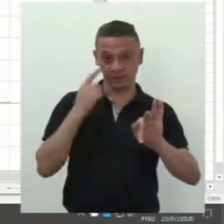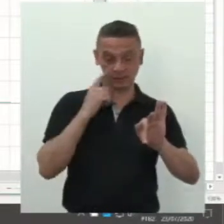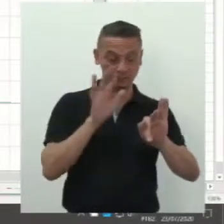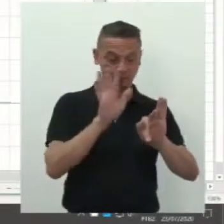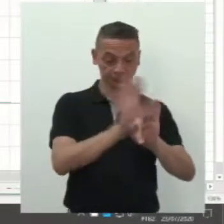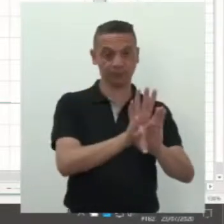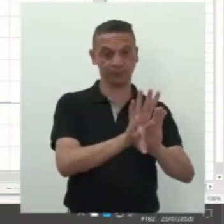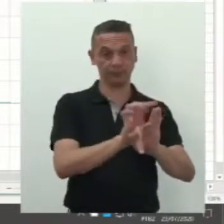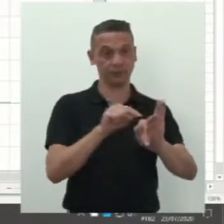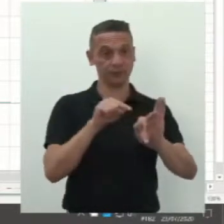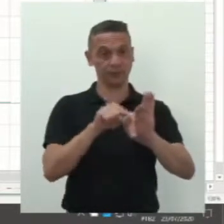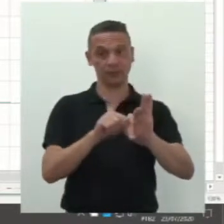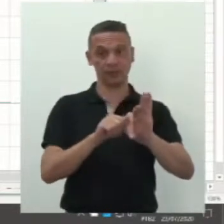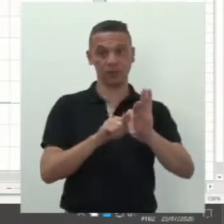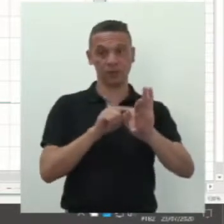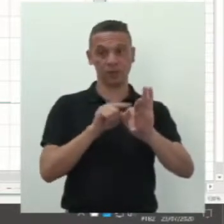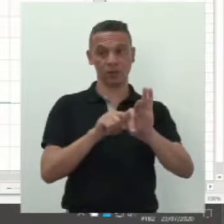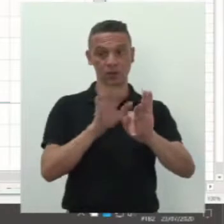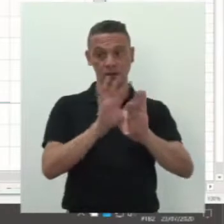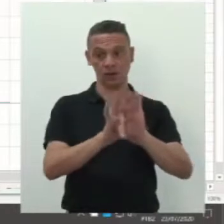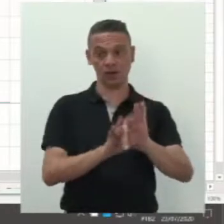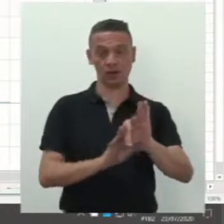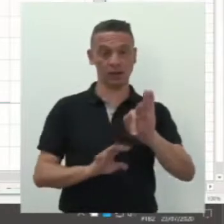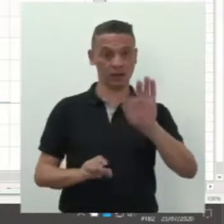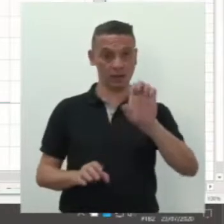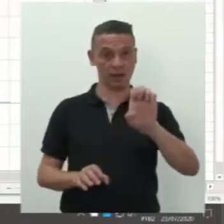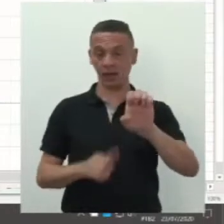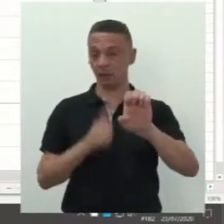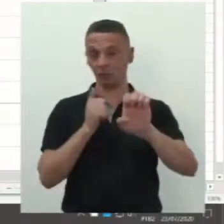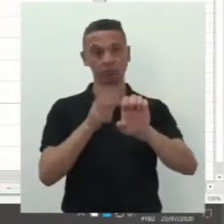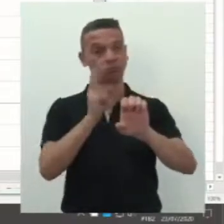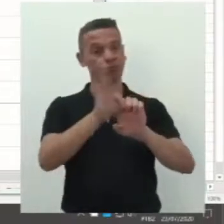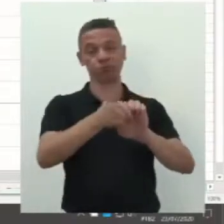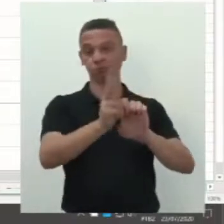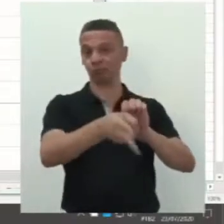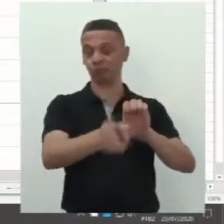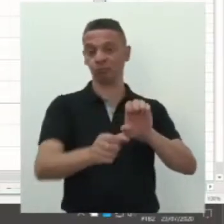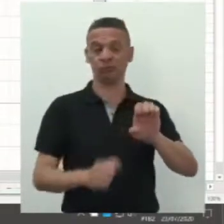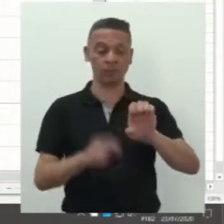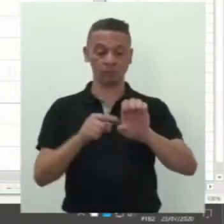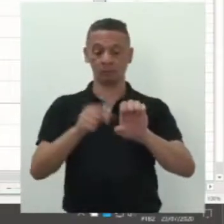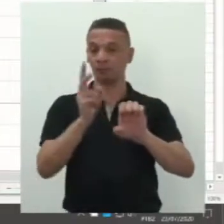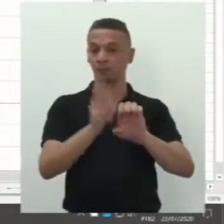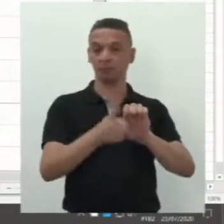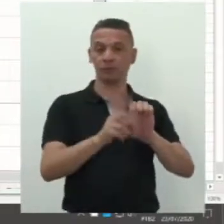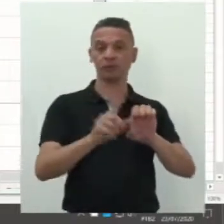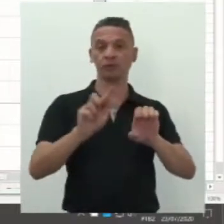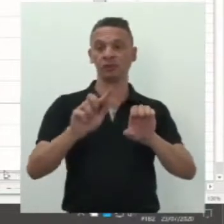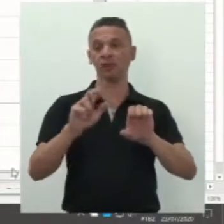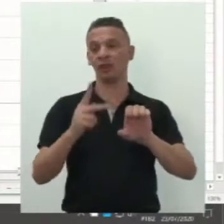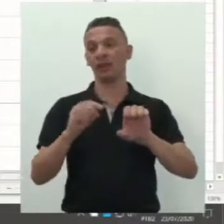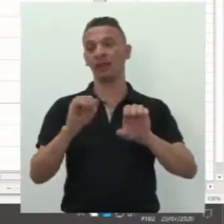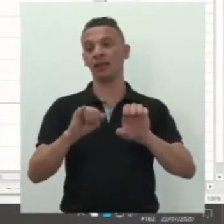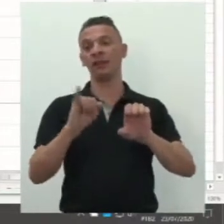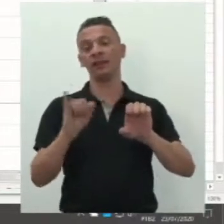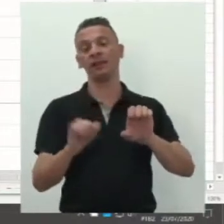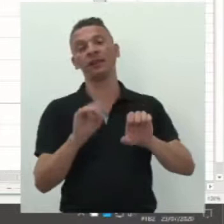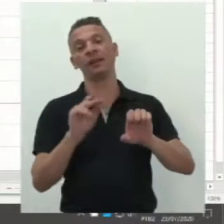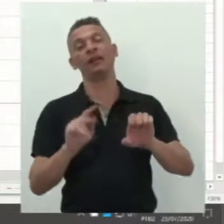Fixem aqui na coluna E, na verdade, ó. A coluna E, ela vai ficar fixa, ó. Eu vou passando, ó, G, H, I. Tô